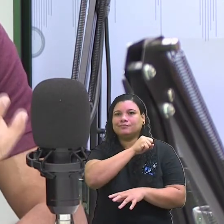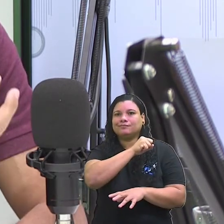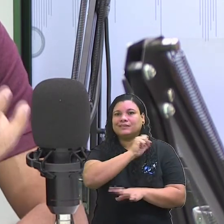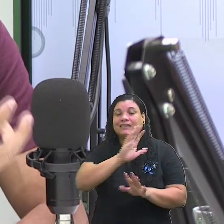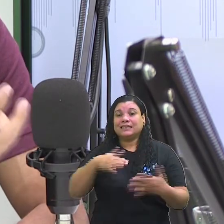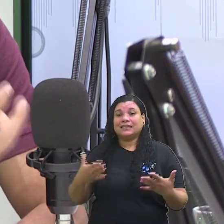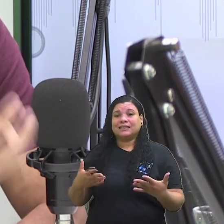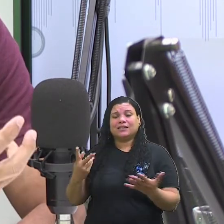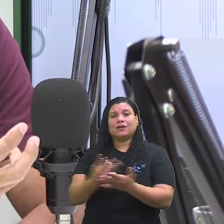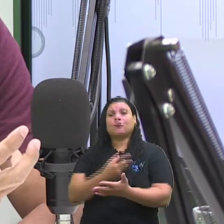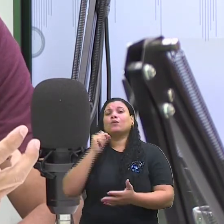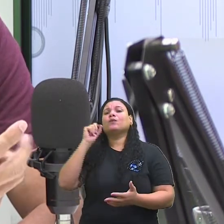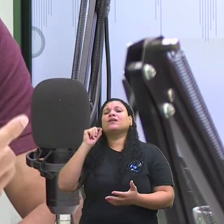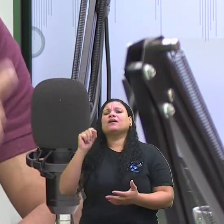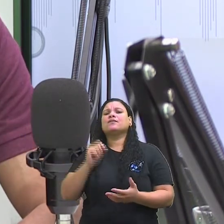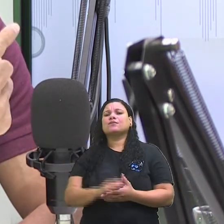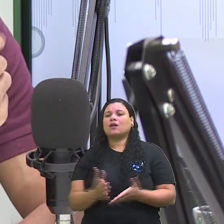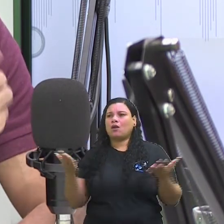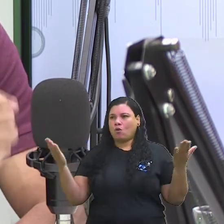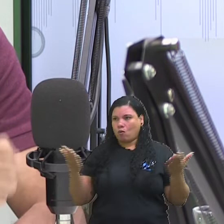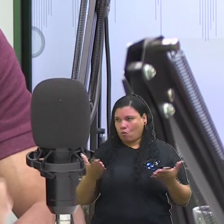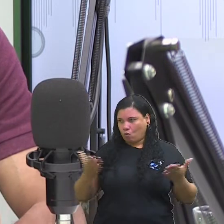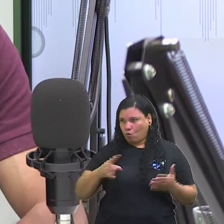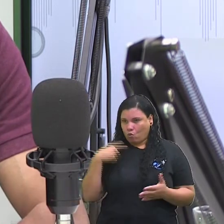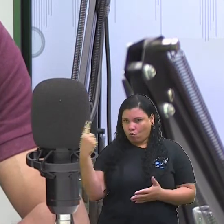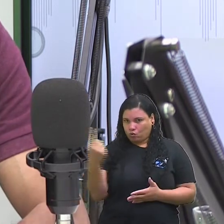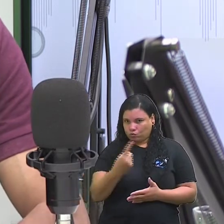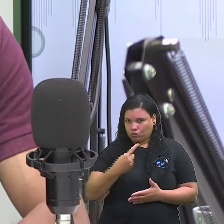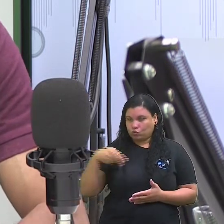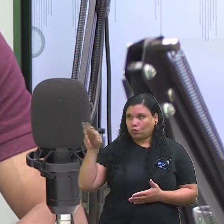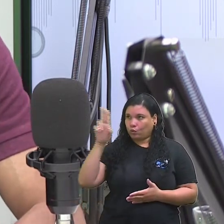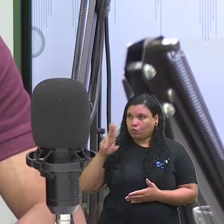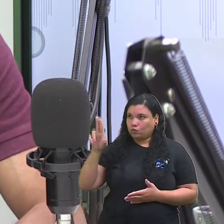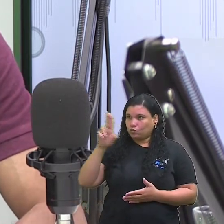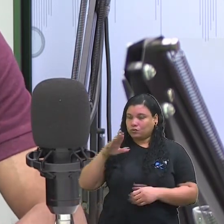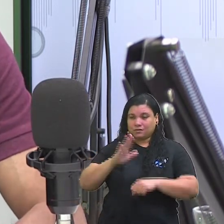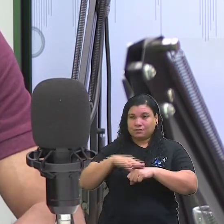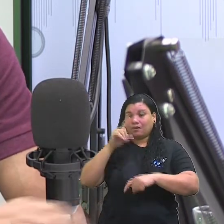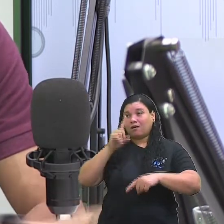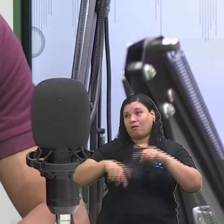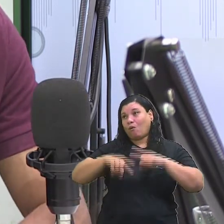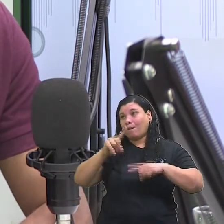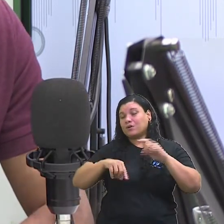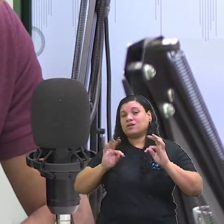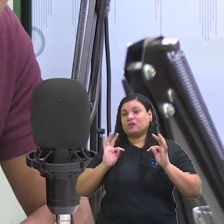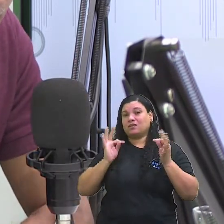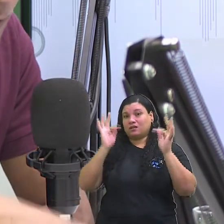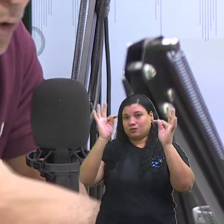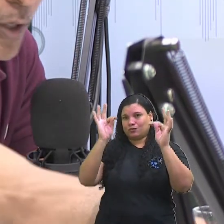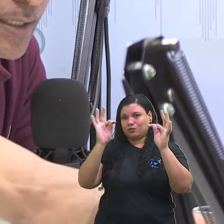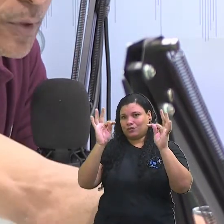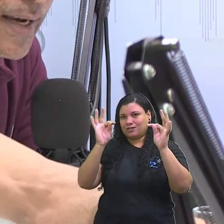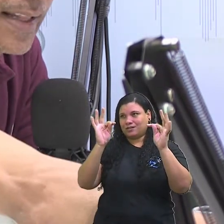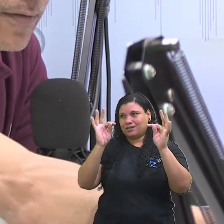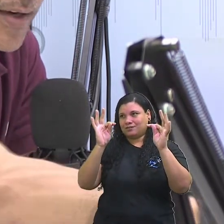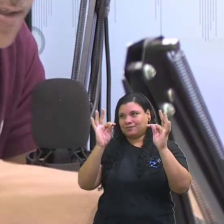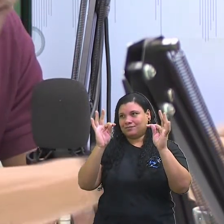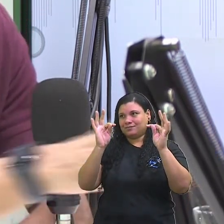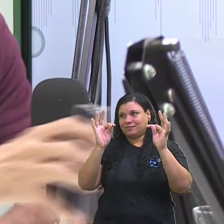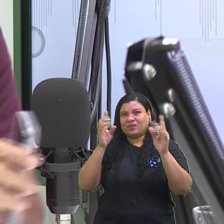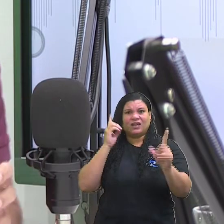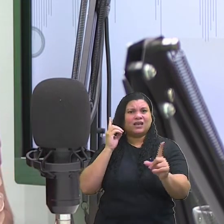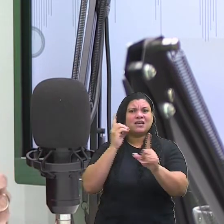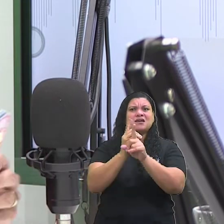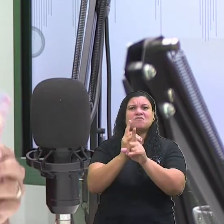das máquinas e cada vez mais distantes das pessoas. Sim. Então, dá licença. Nós estamos cada vez